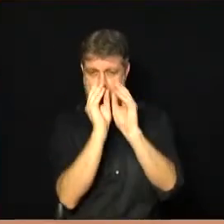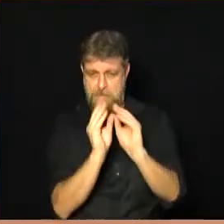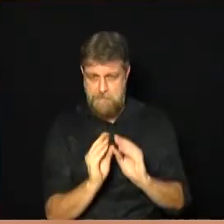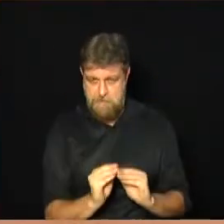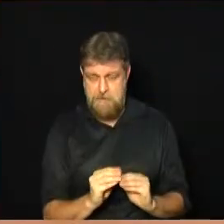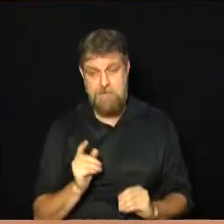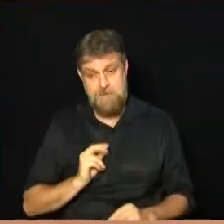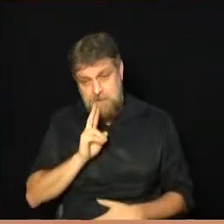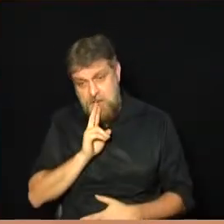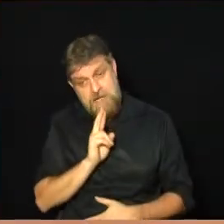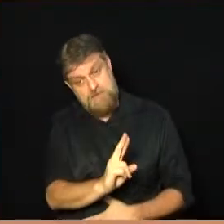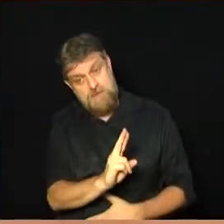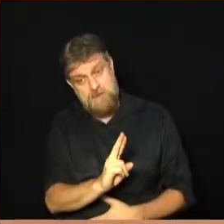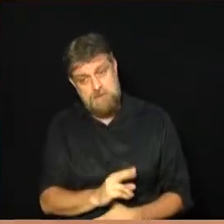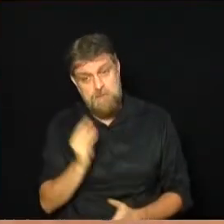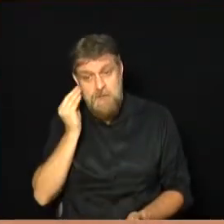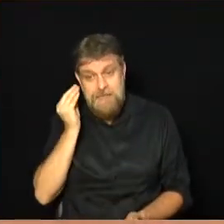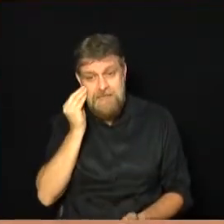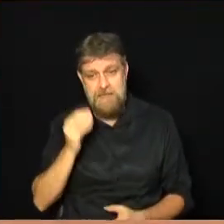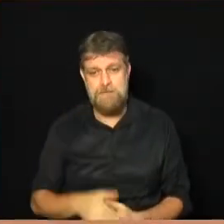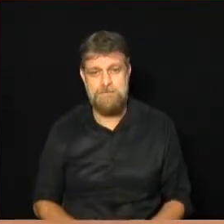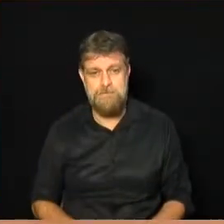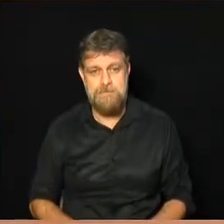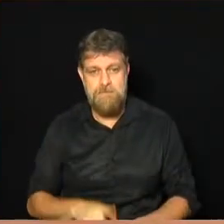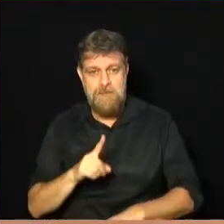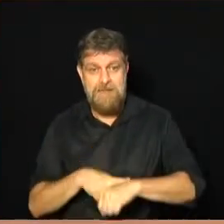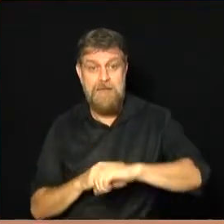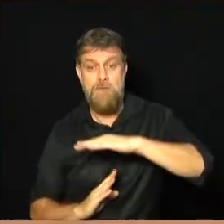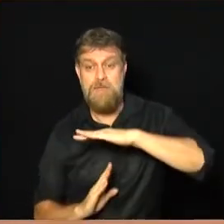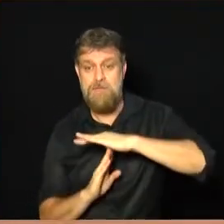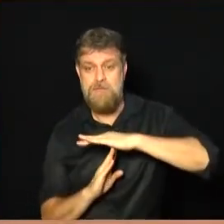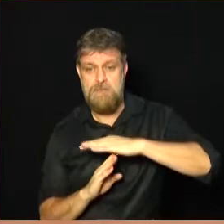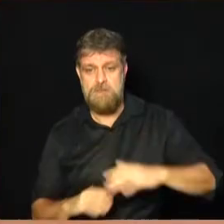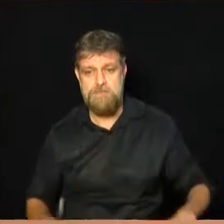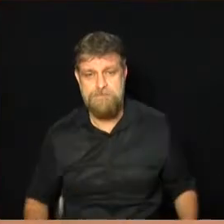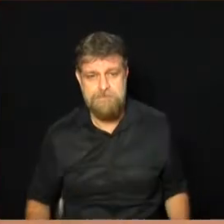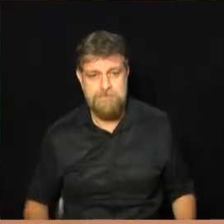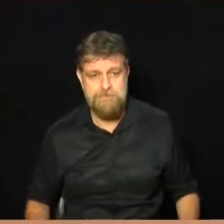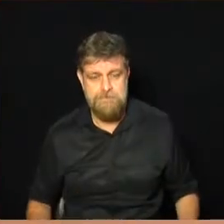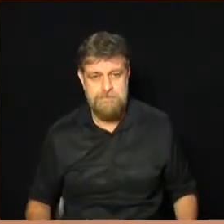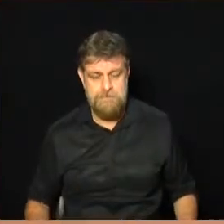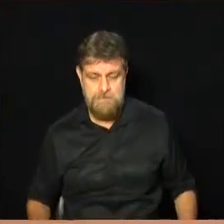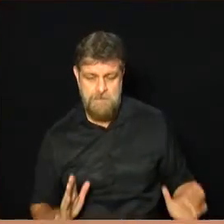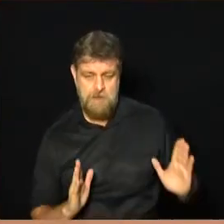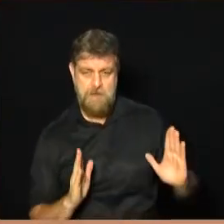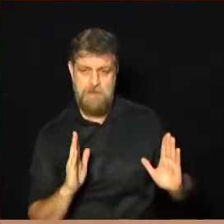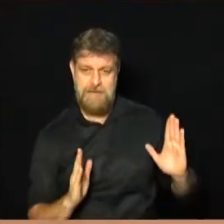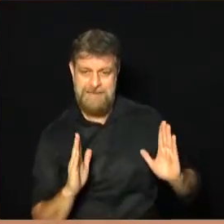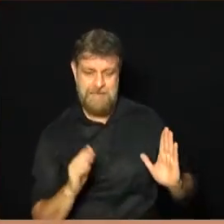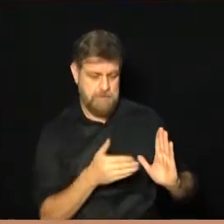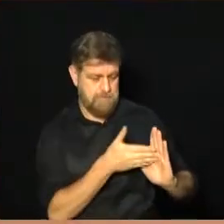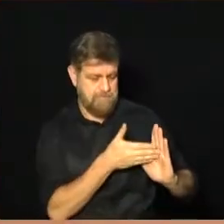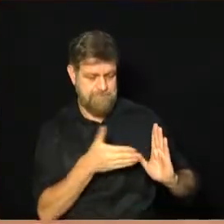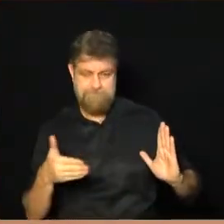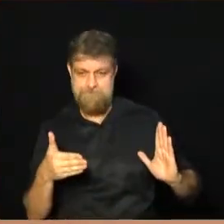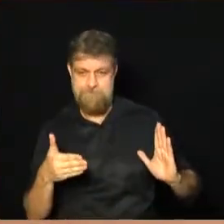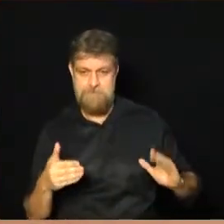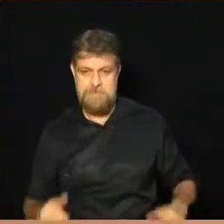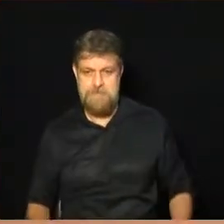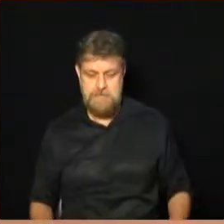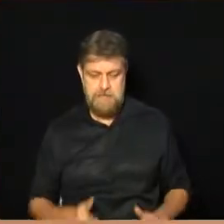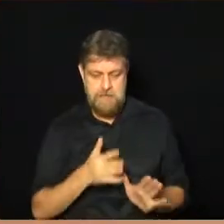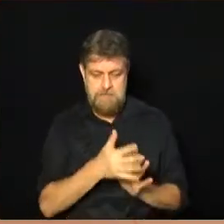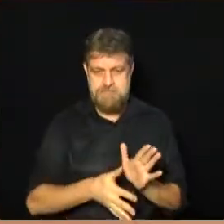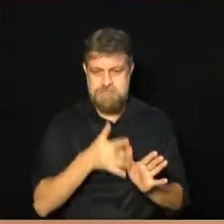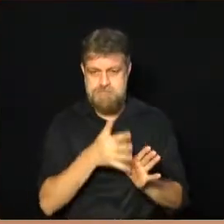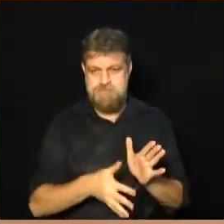tentar respondê-las. Com relação a prazos, aquele trecho lá mencionado por cima da ferrovia,